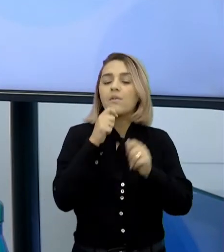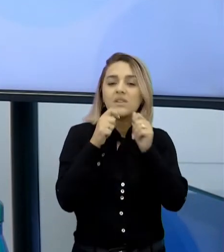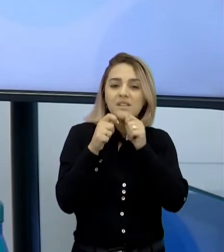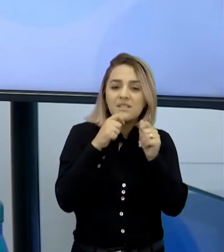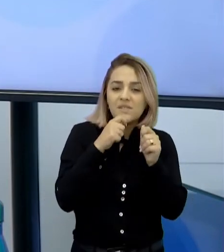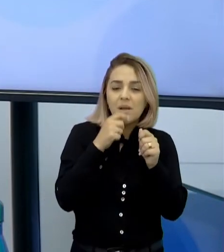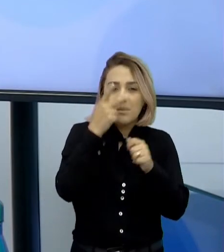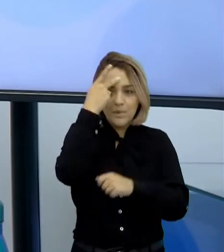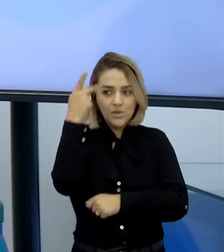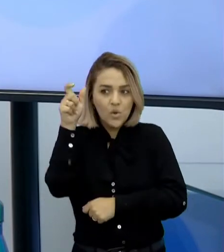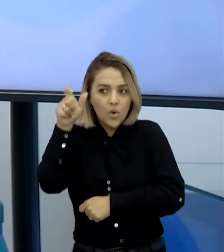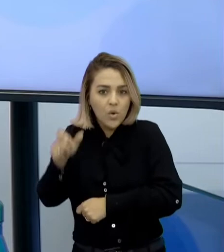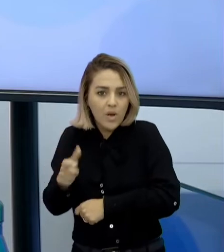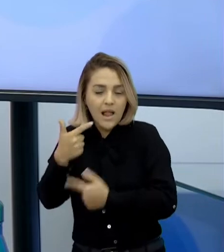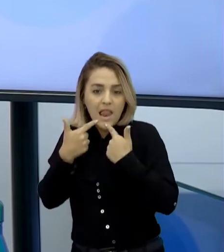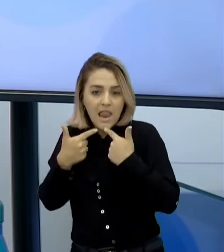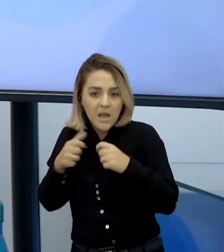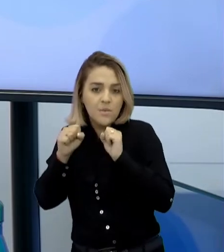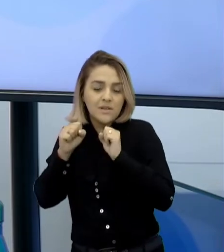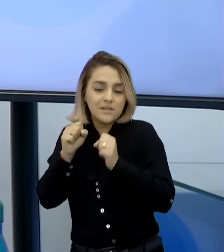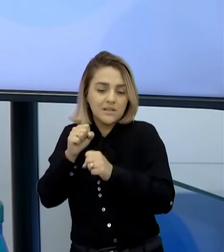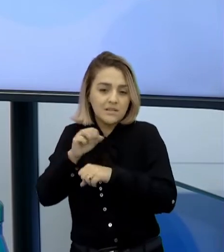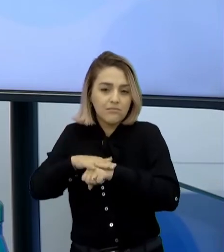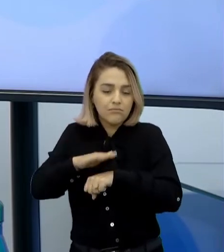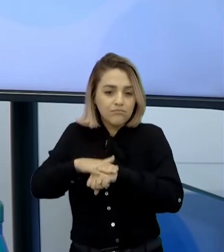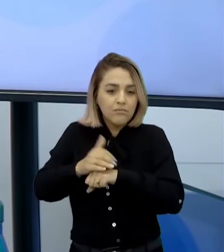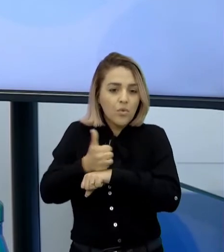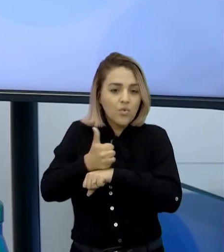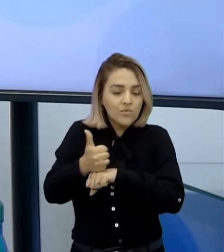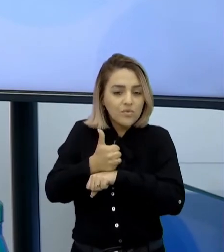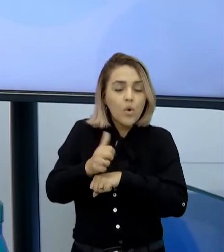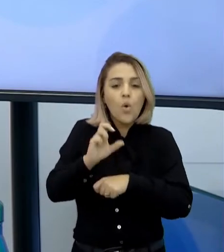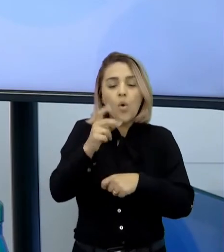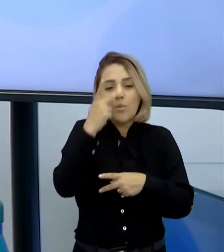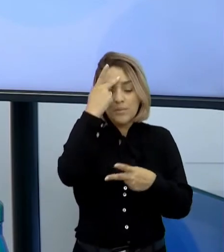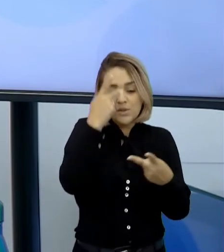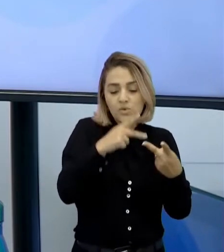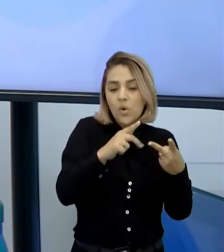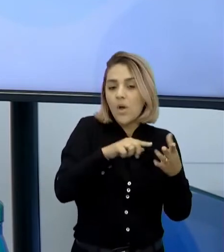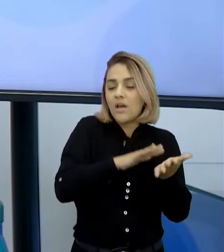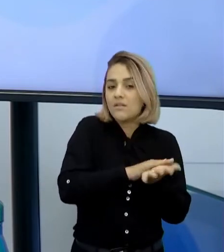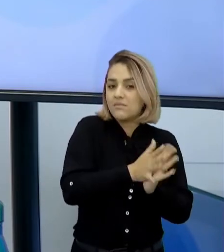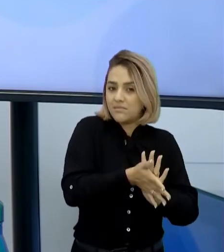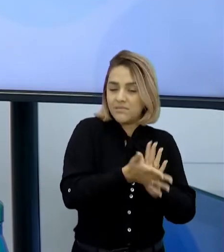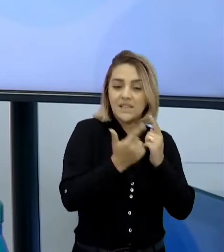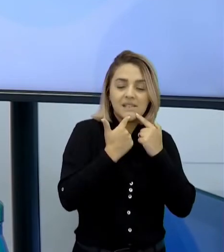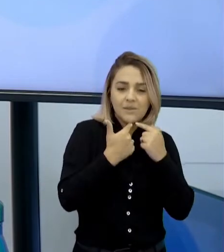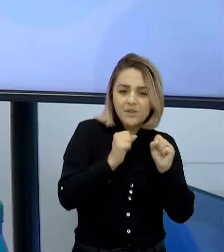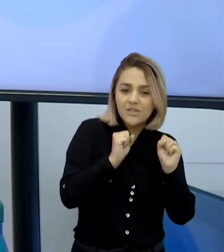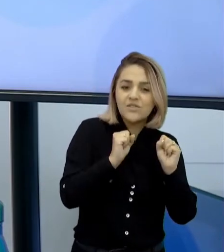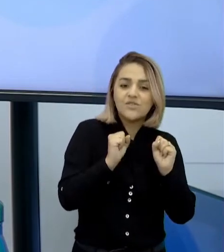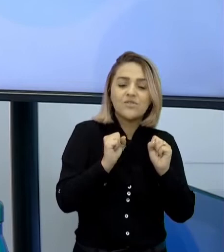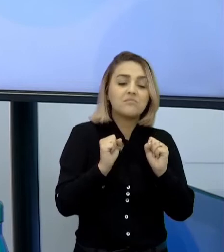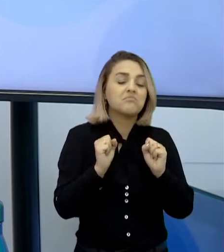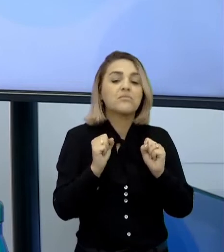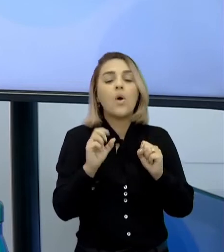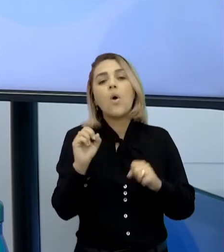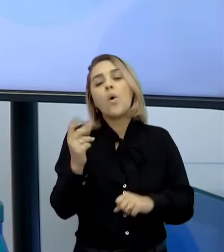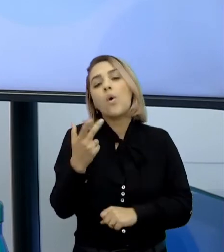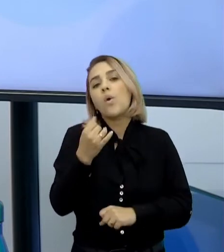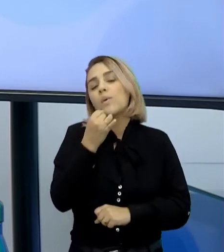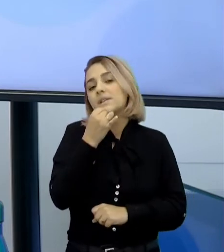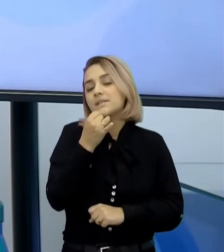um linguista? Eu vou entrevistar alguém que sofreu um preconceito linguístico? Ok? Ou se você for